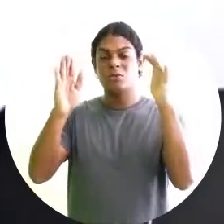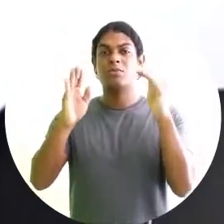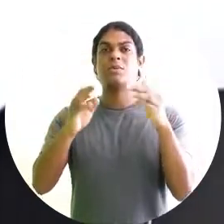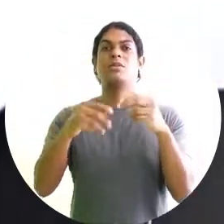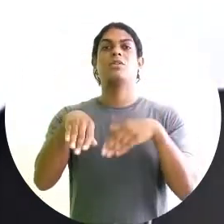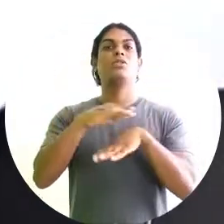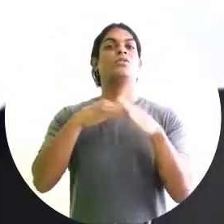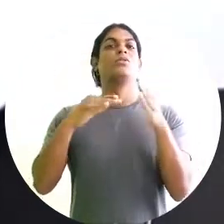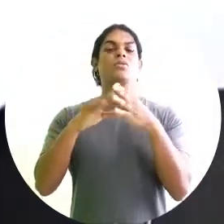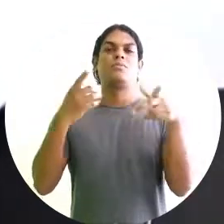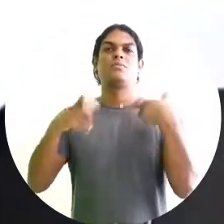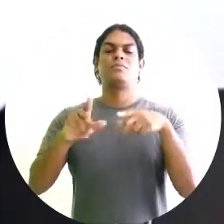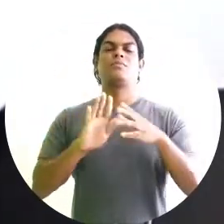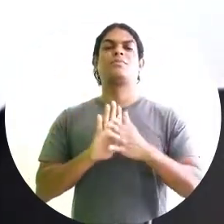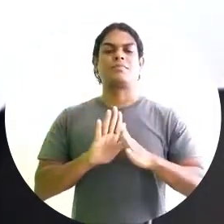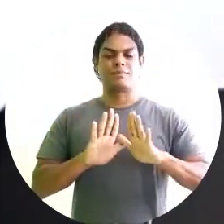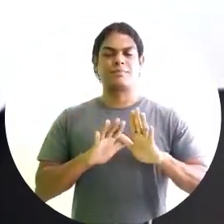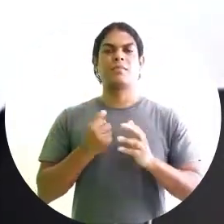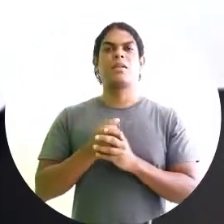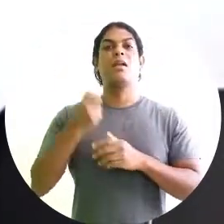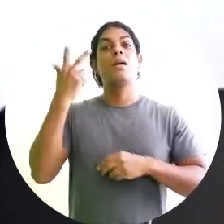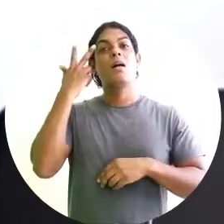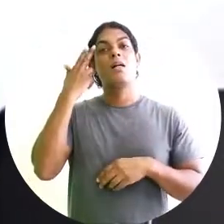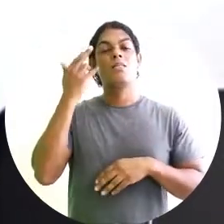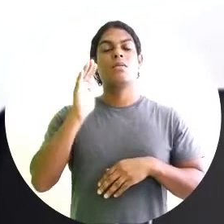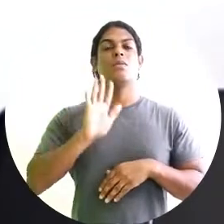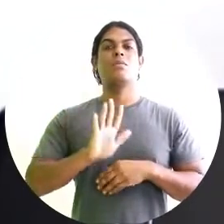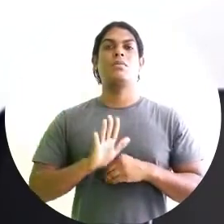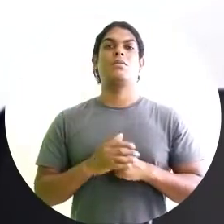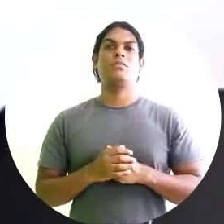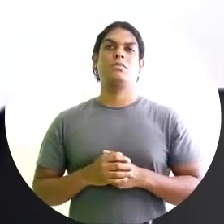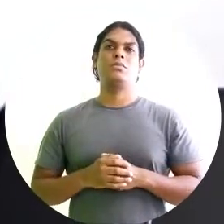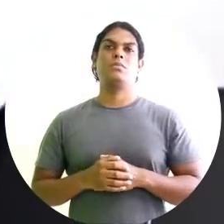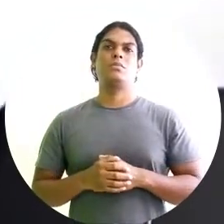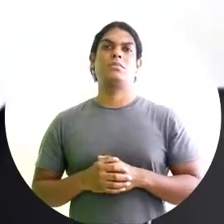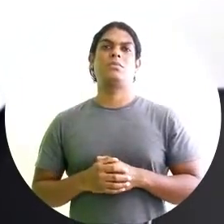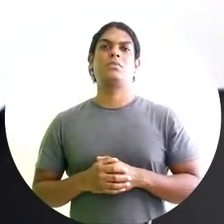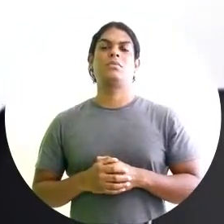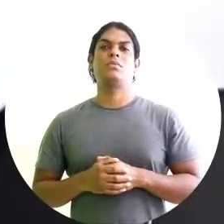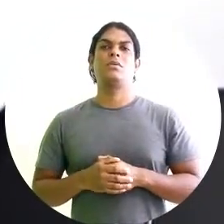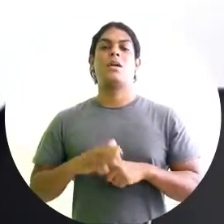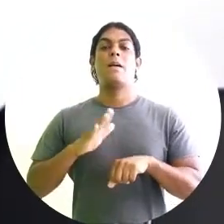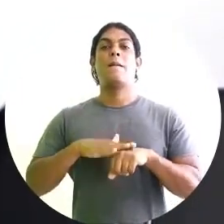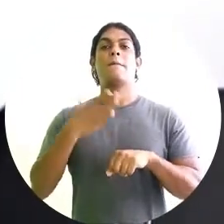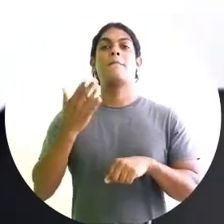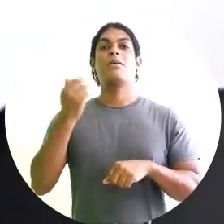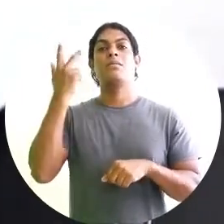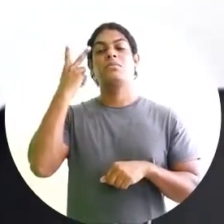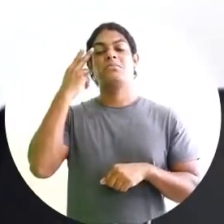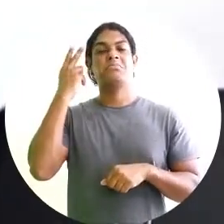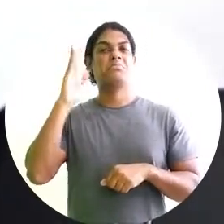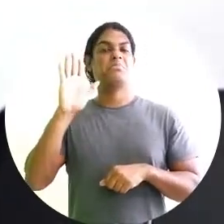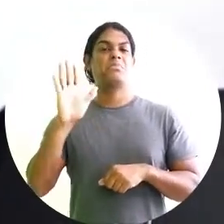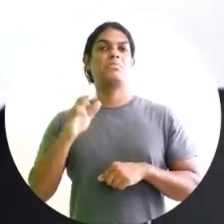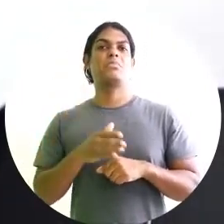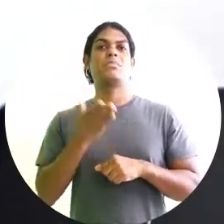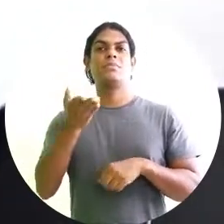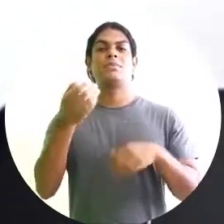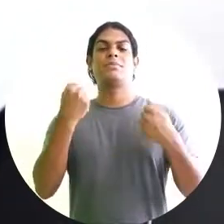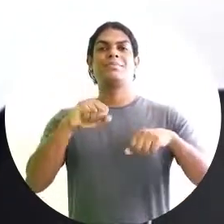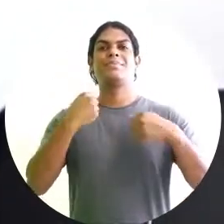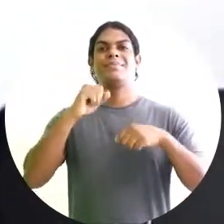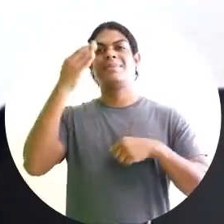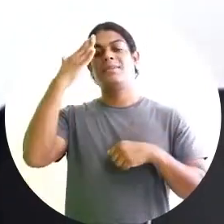Ora, a mais comum, vamos começar pelos atos infracionais comuns, que esses você deverão saber de